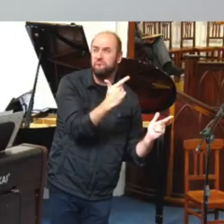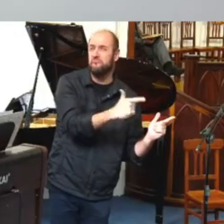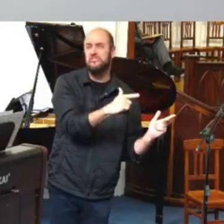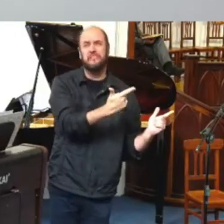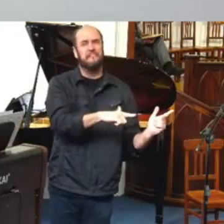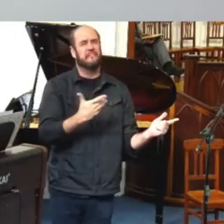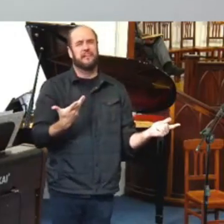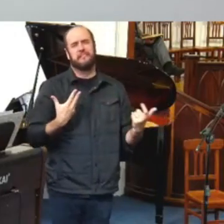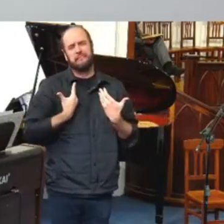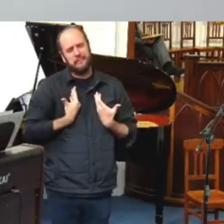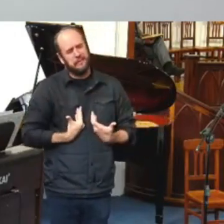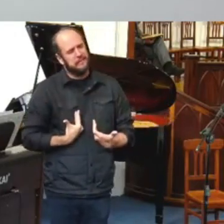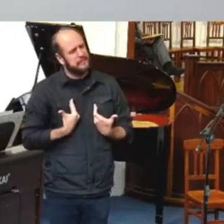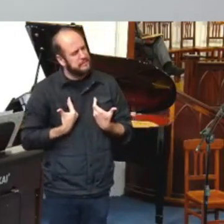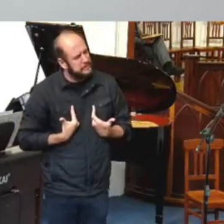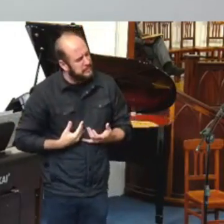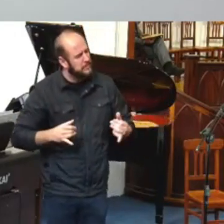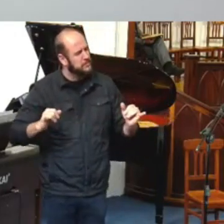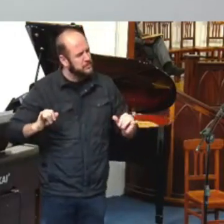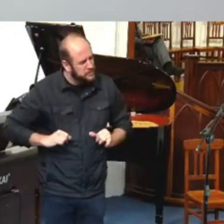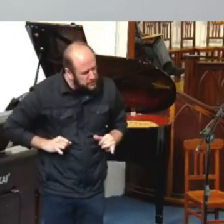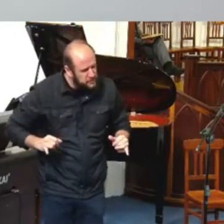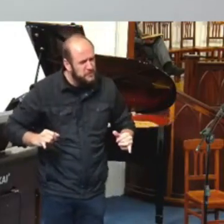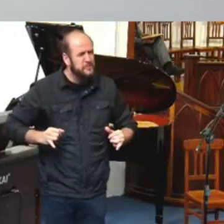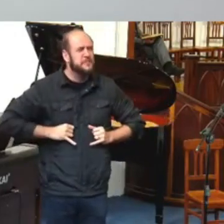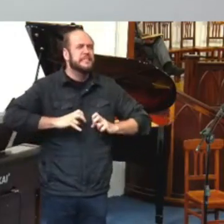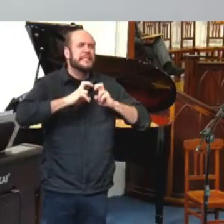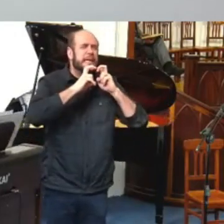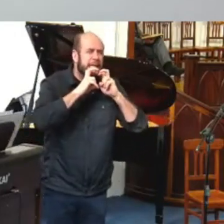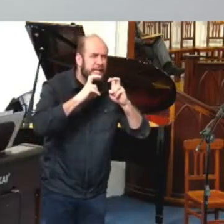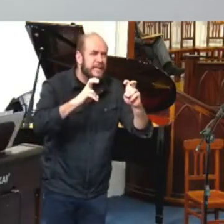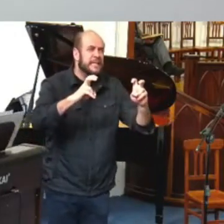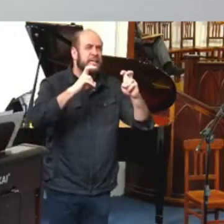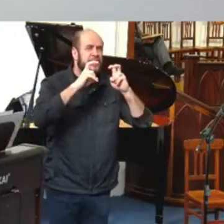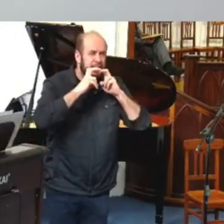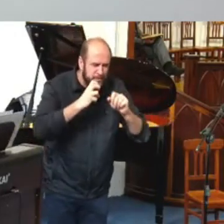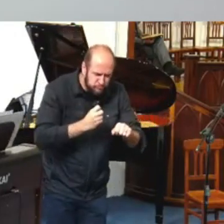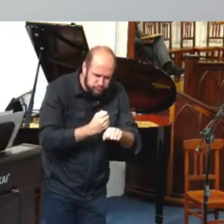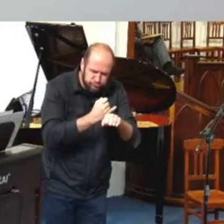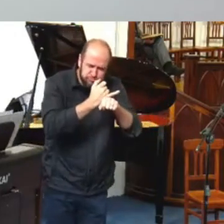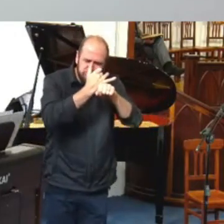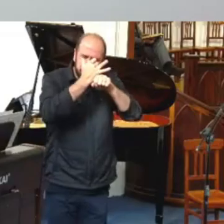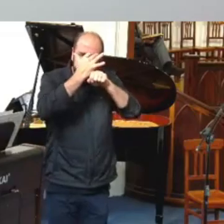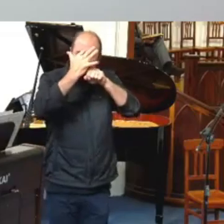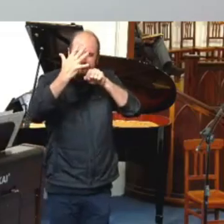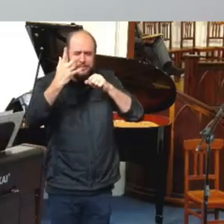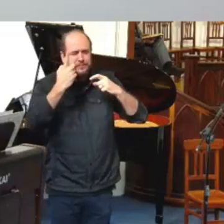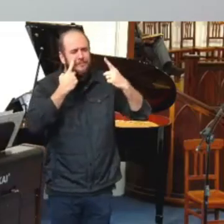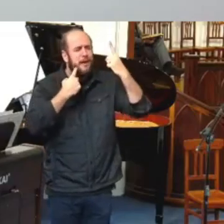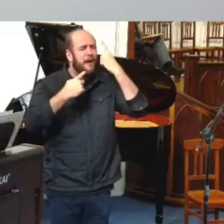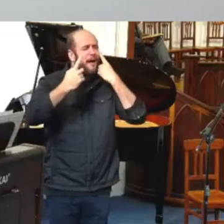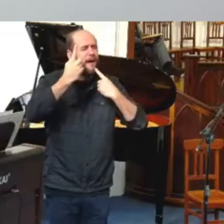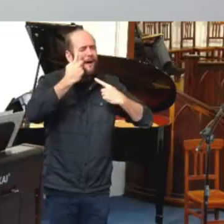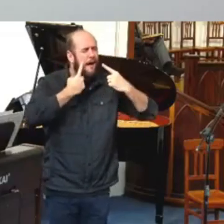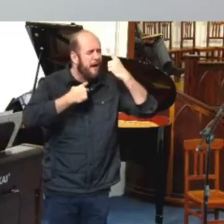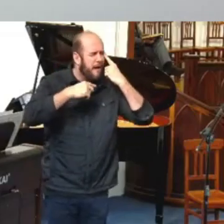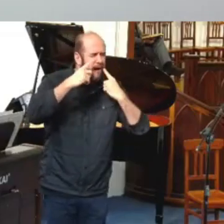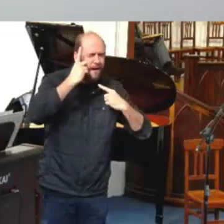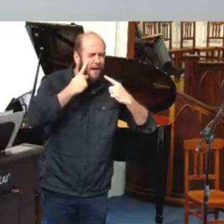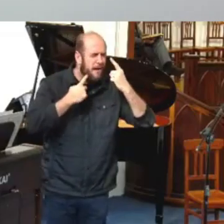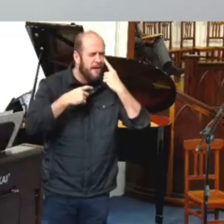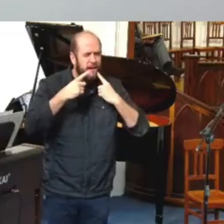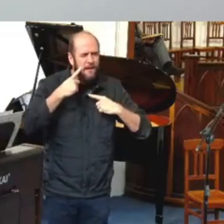Estou cansado de tanto gemer. Todas as noites faço nadar o meu leito, de minhas lágrimas o